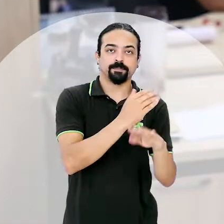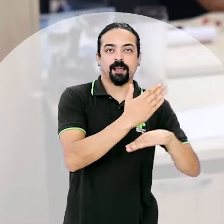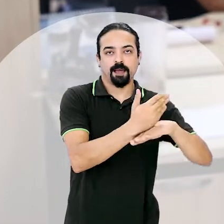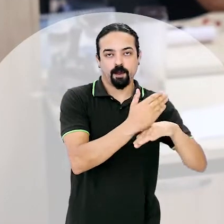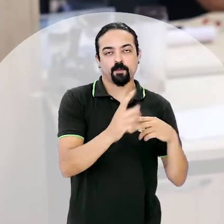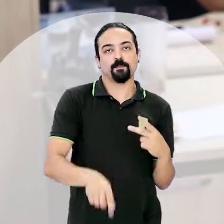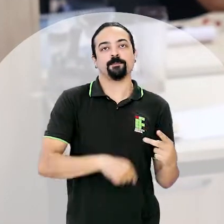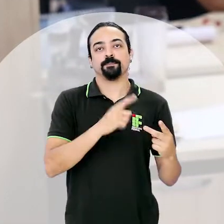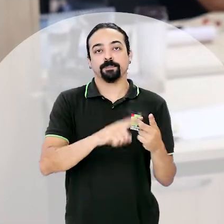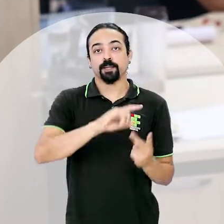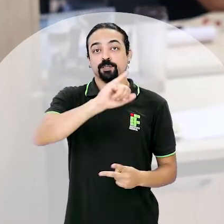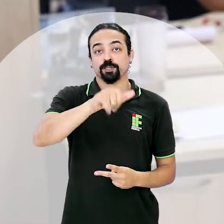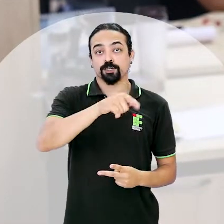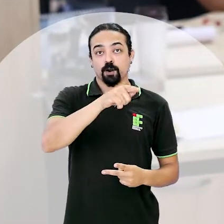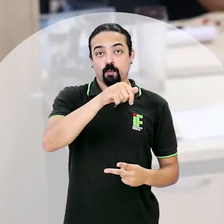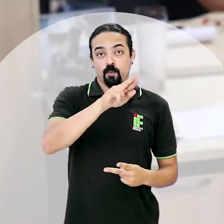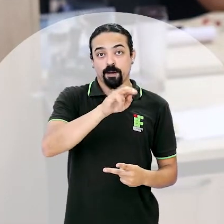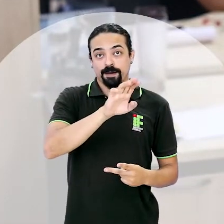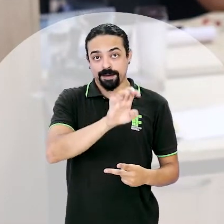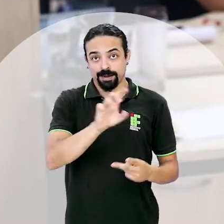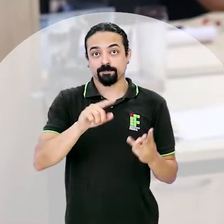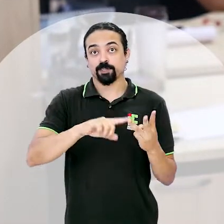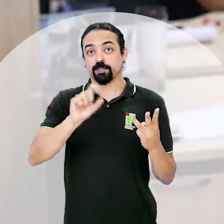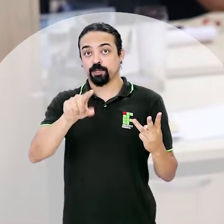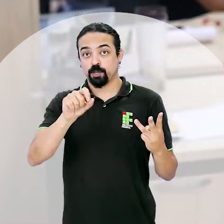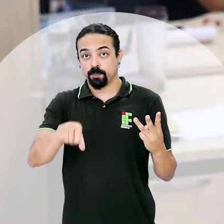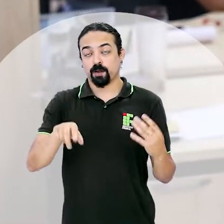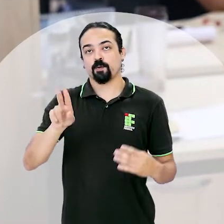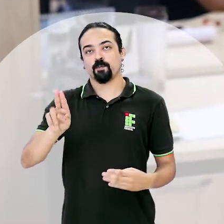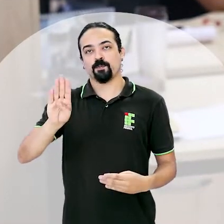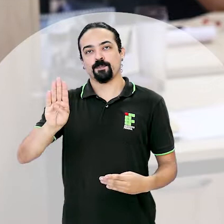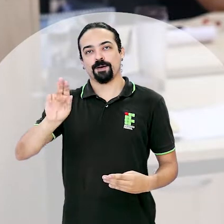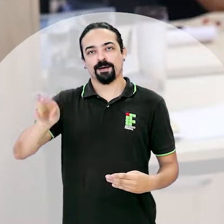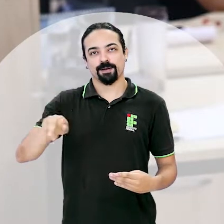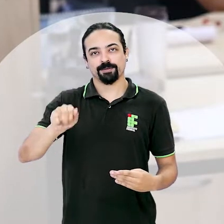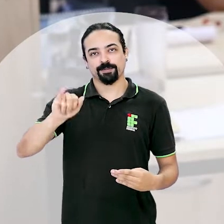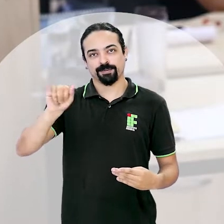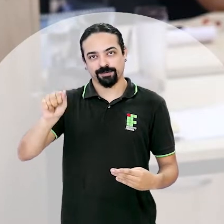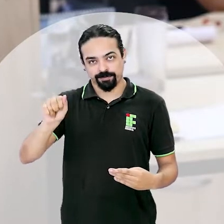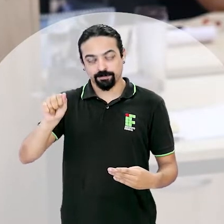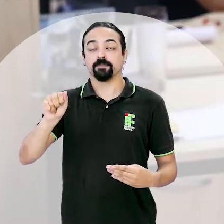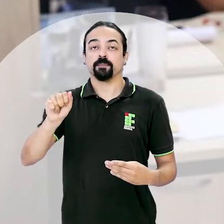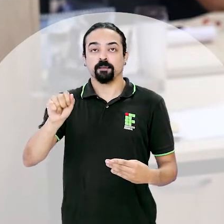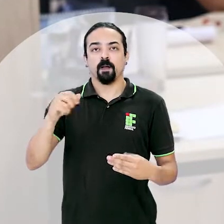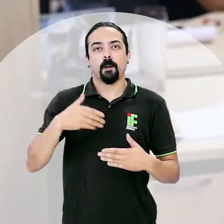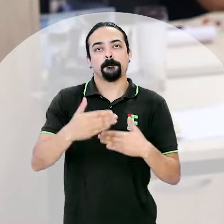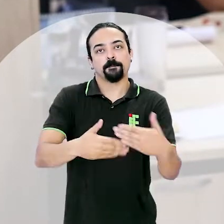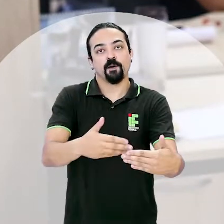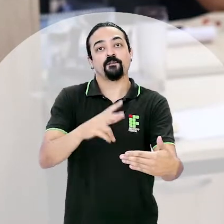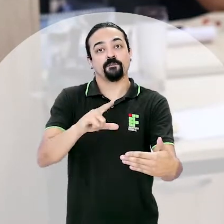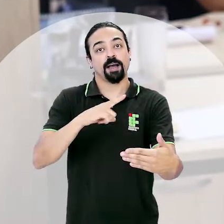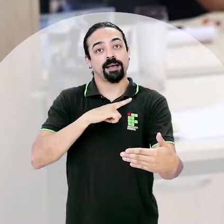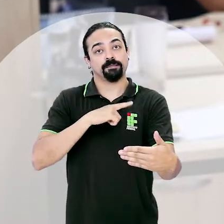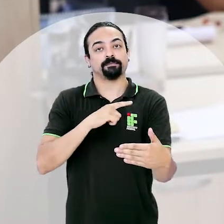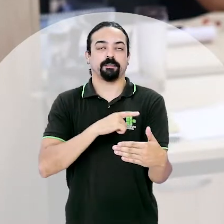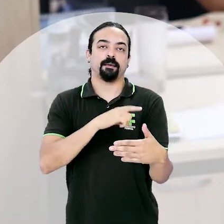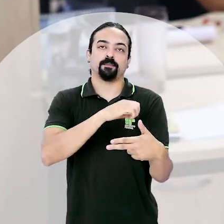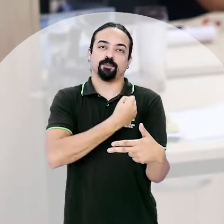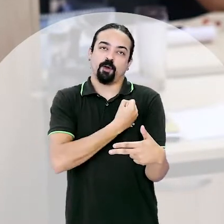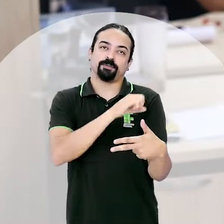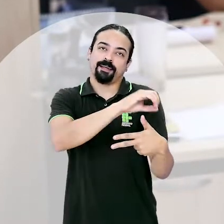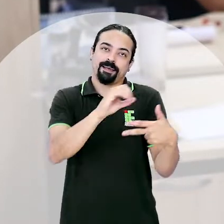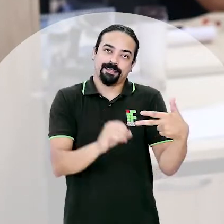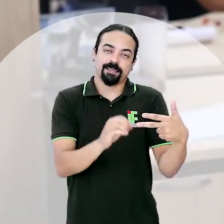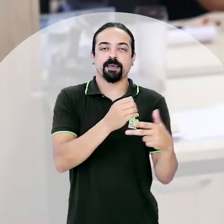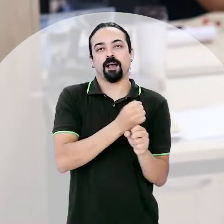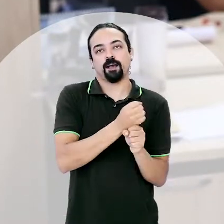de acaraú jaguaribe sobral e ubajara no processo serão utilizadas as notas das edições do